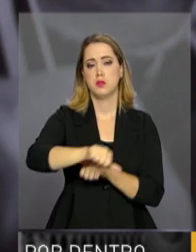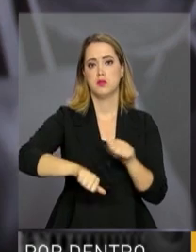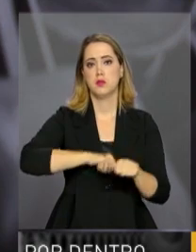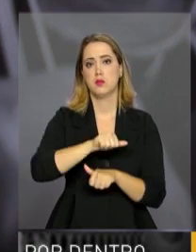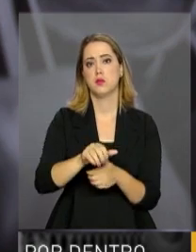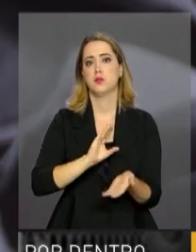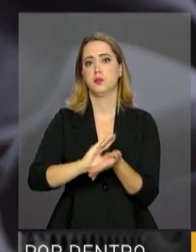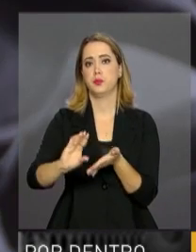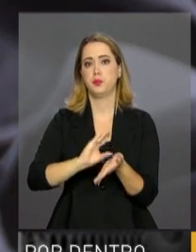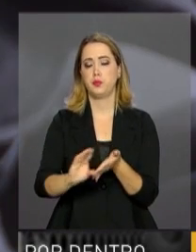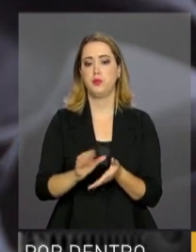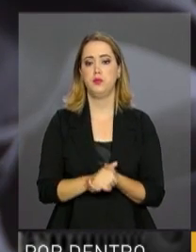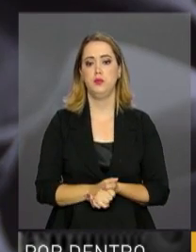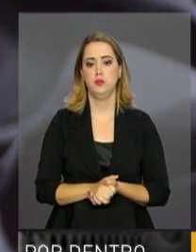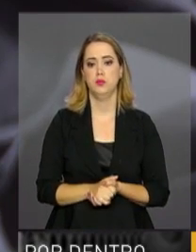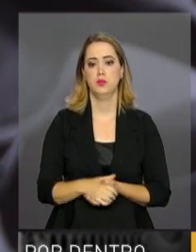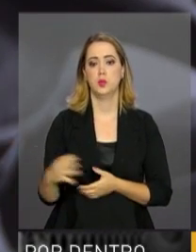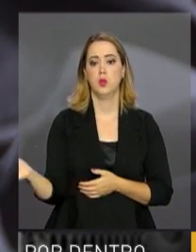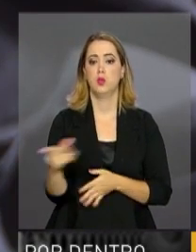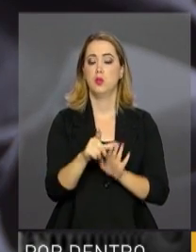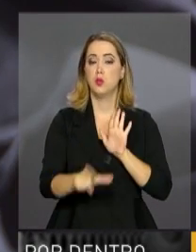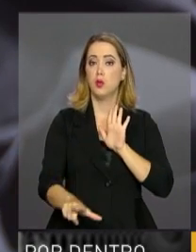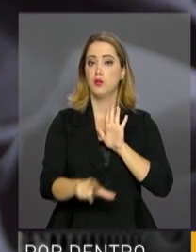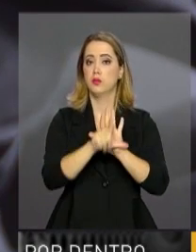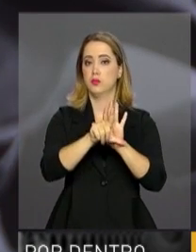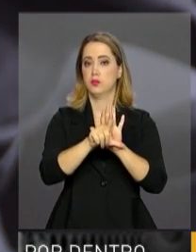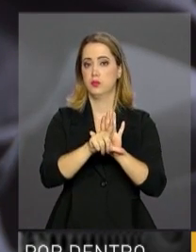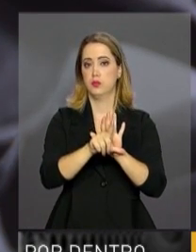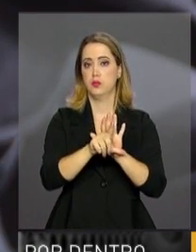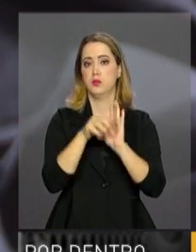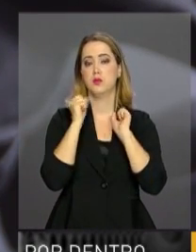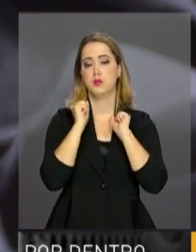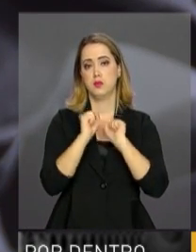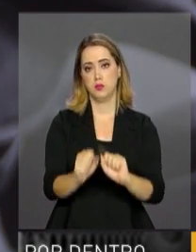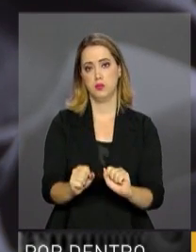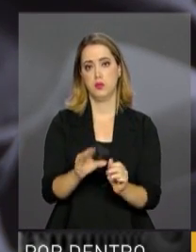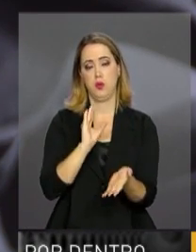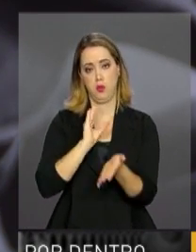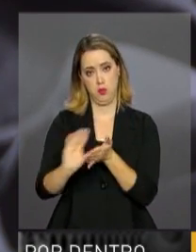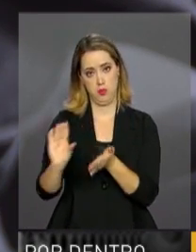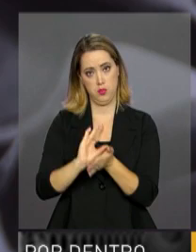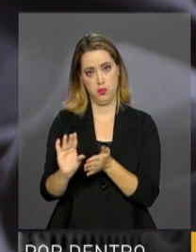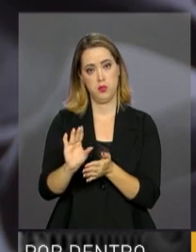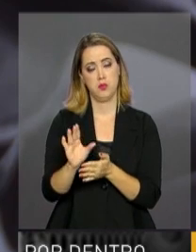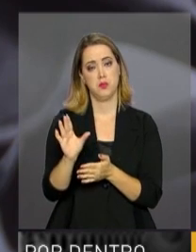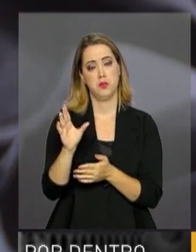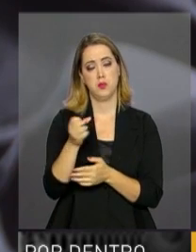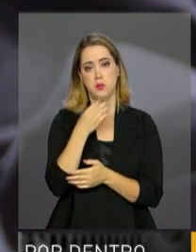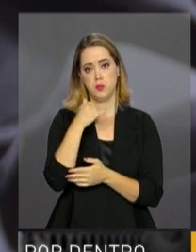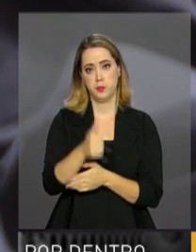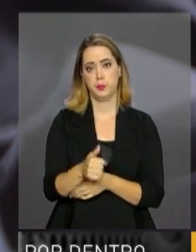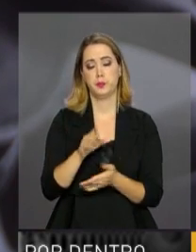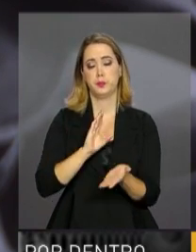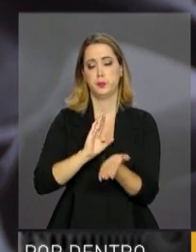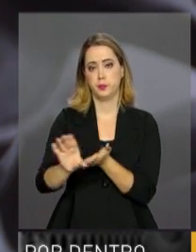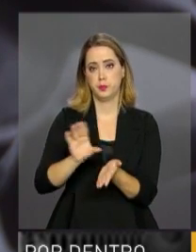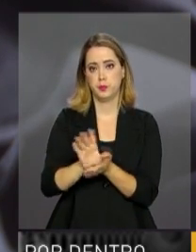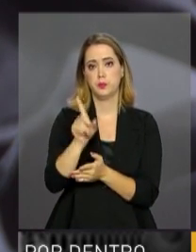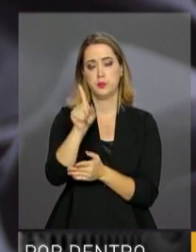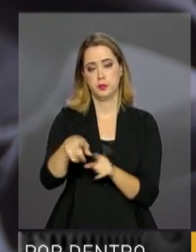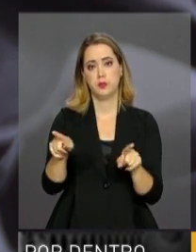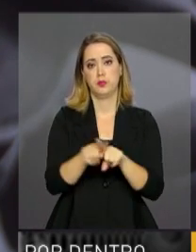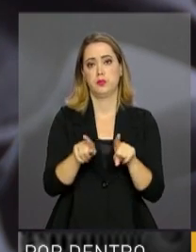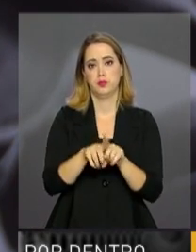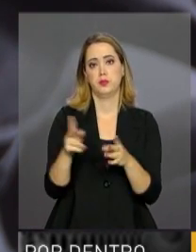em investimentos. A nova lei geral, ela vai permitir investimentos expressivos e esses investimentos também